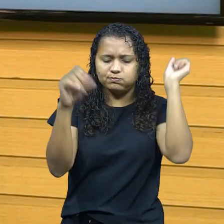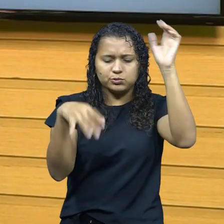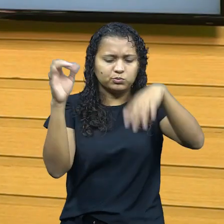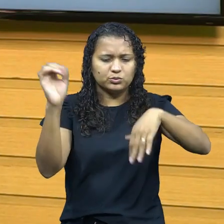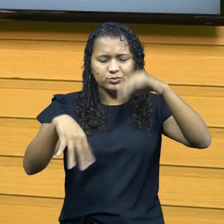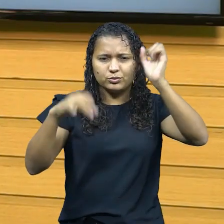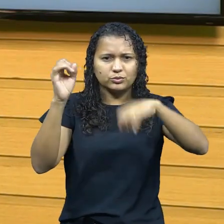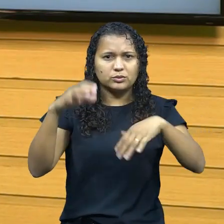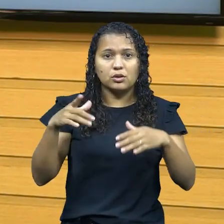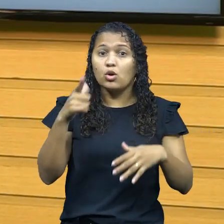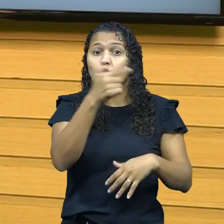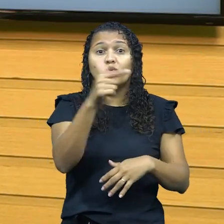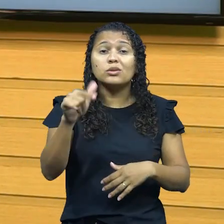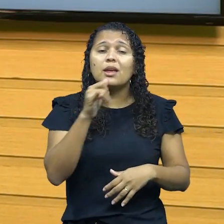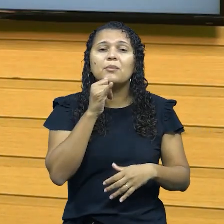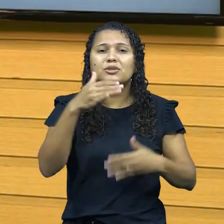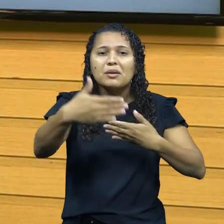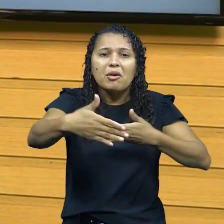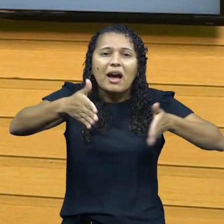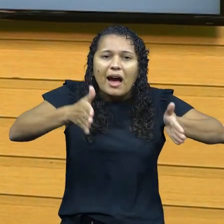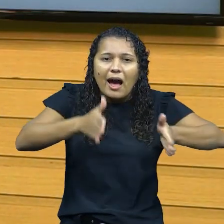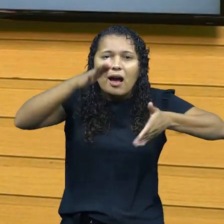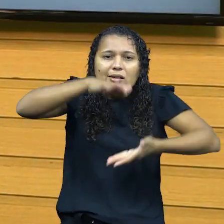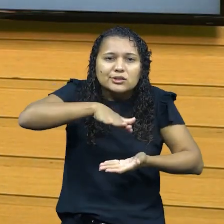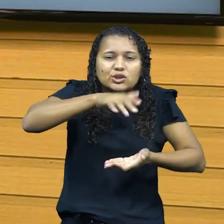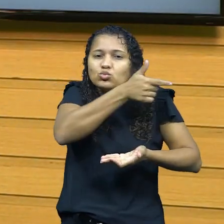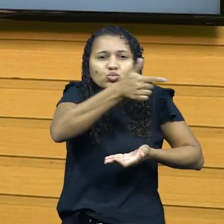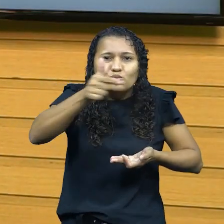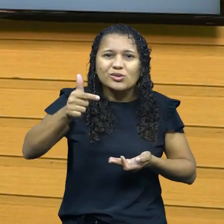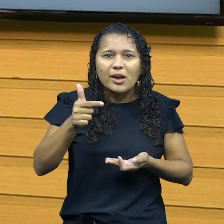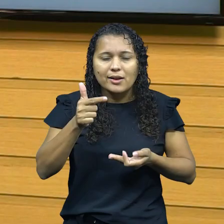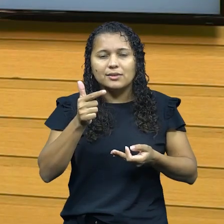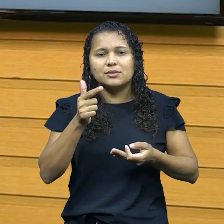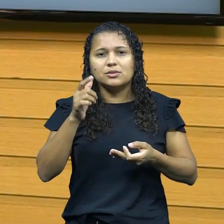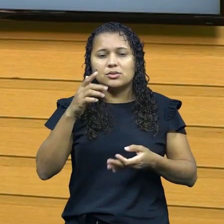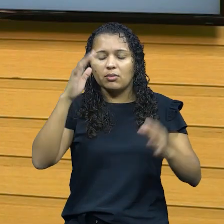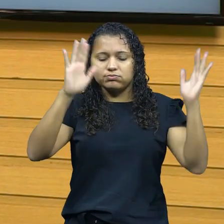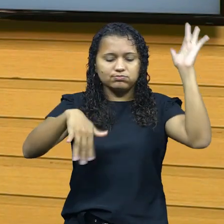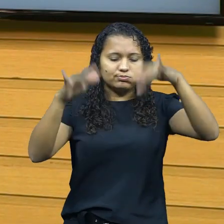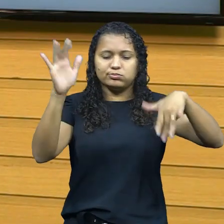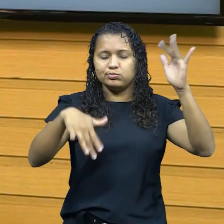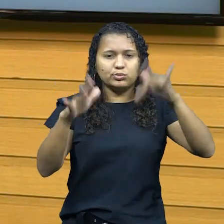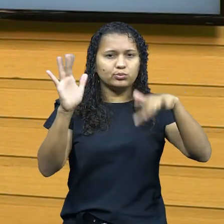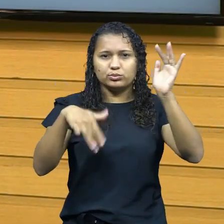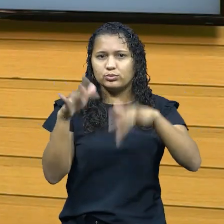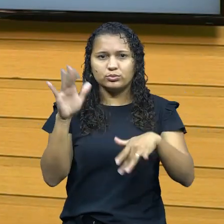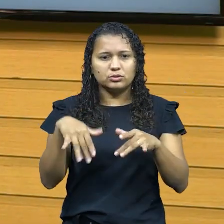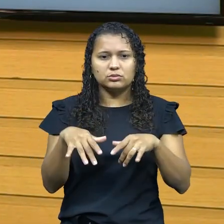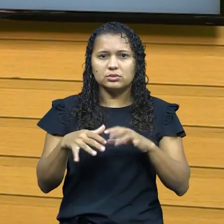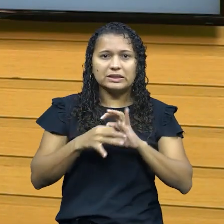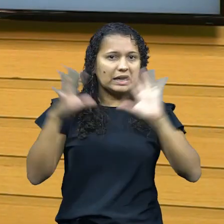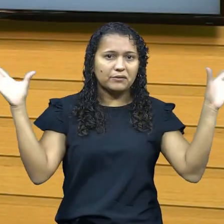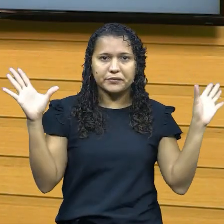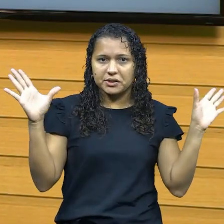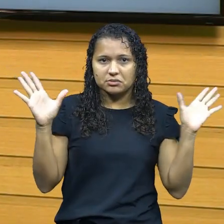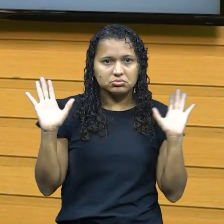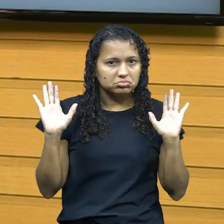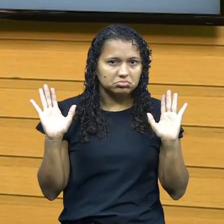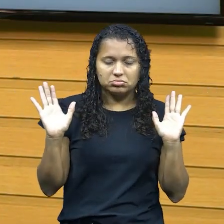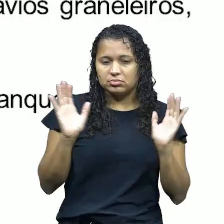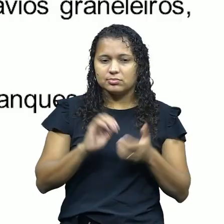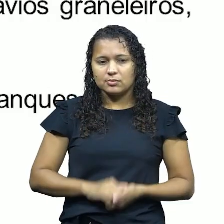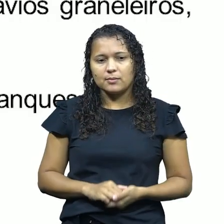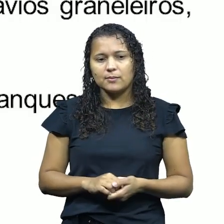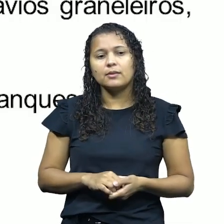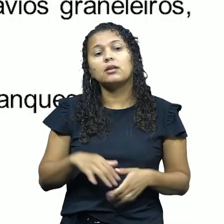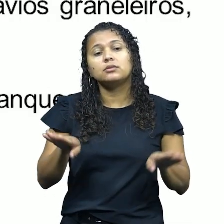navios. Não há uma separação em embalagens ali, pelo contrário. Ela é toda livre, colocada dentro dos